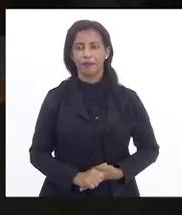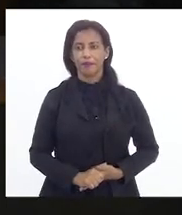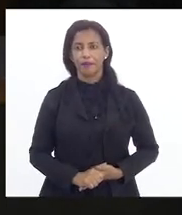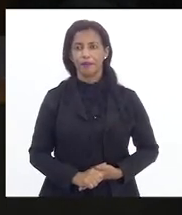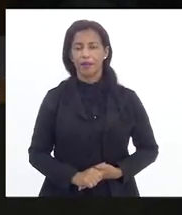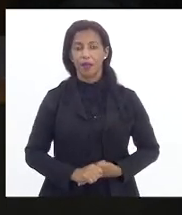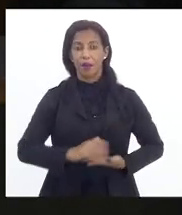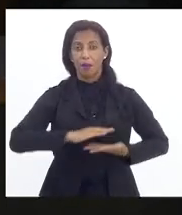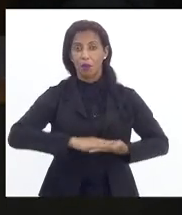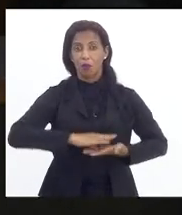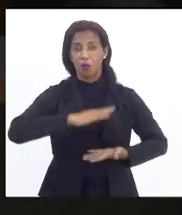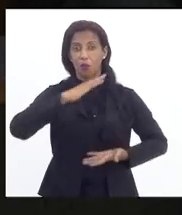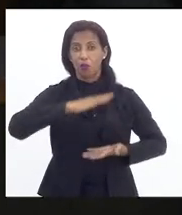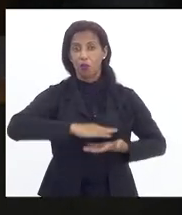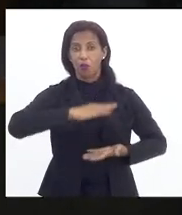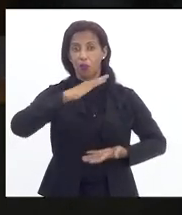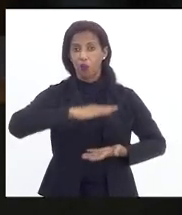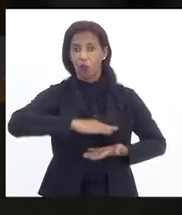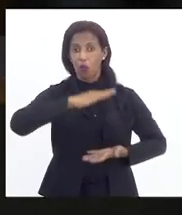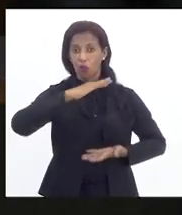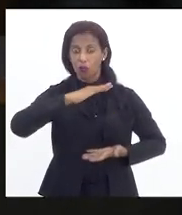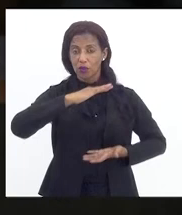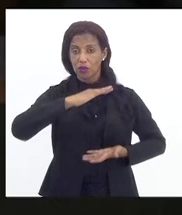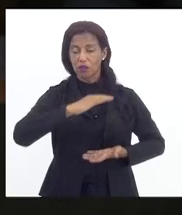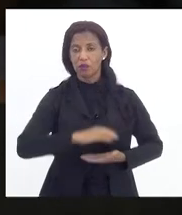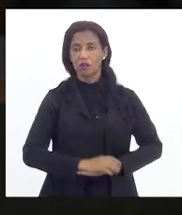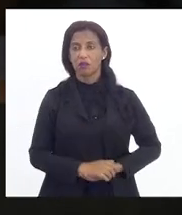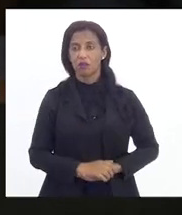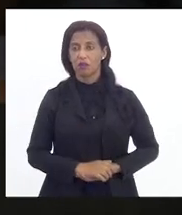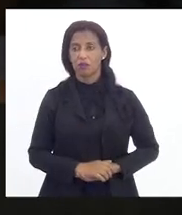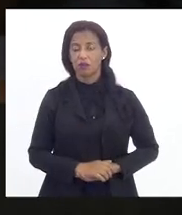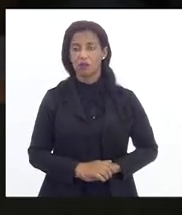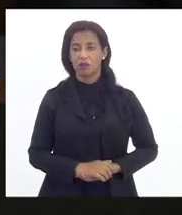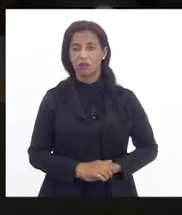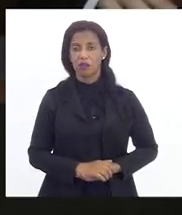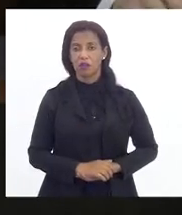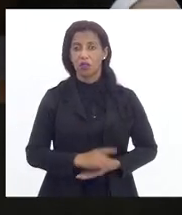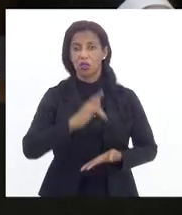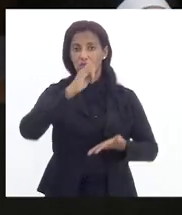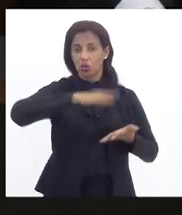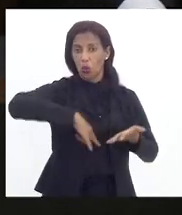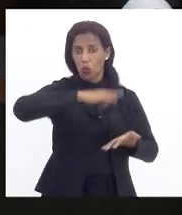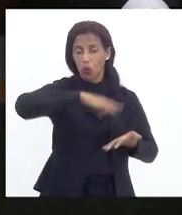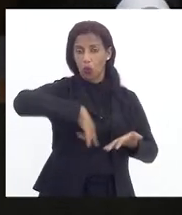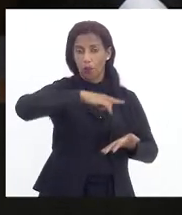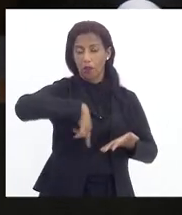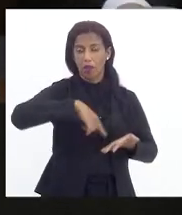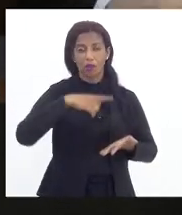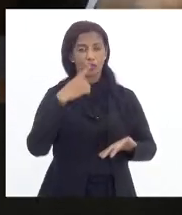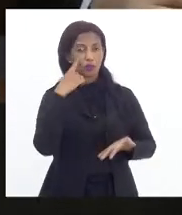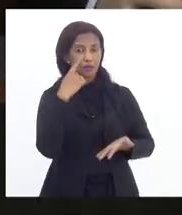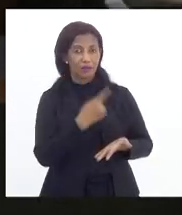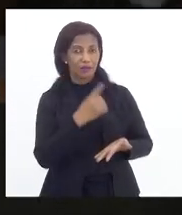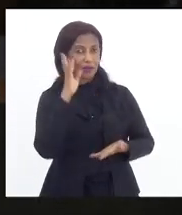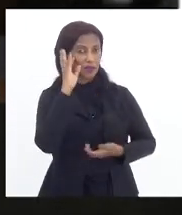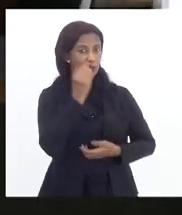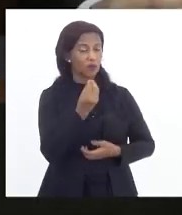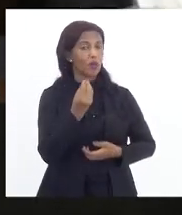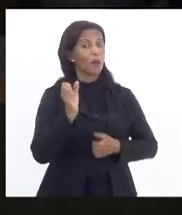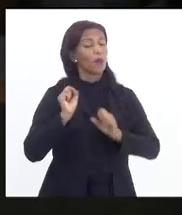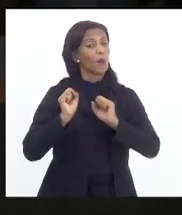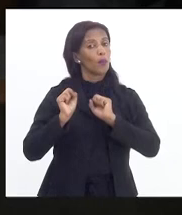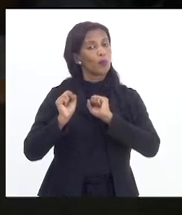pelo volume de questões que foram que tentar que tenta se abordar quando podia ser de uma forma um